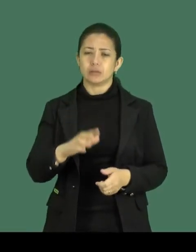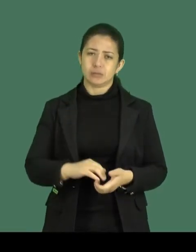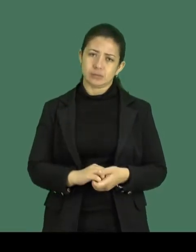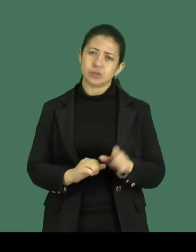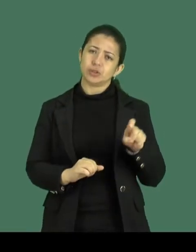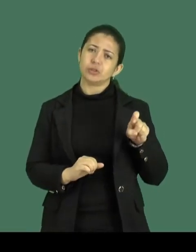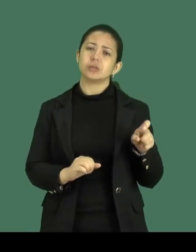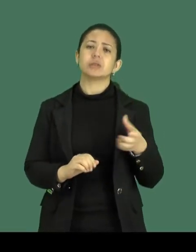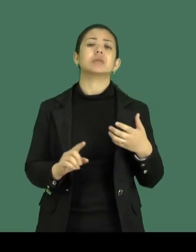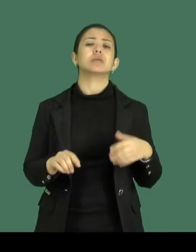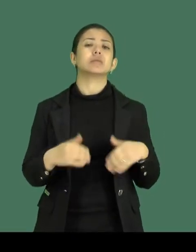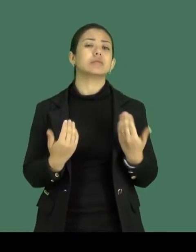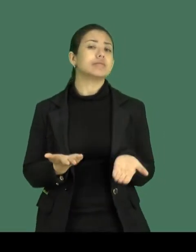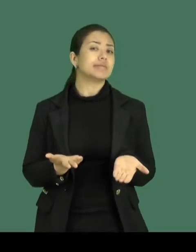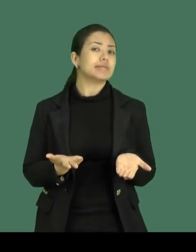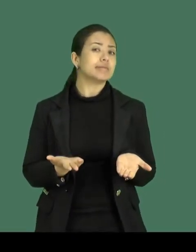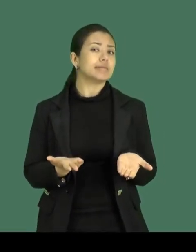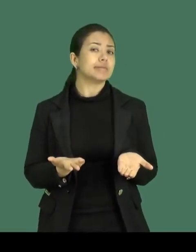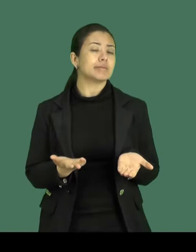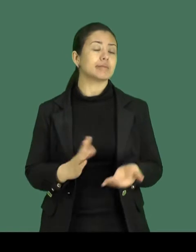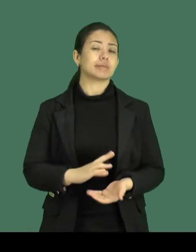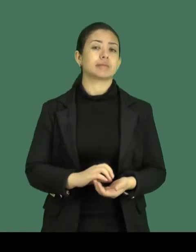do 10 que dá 1000.